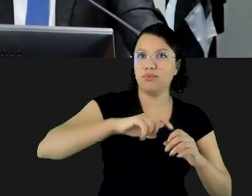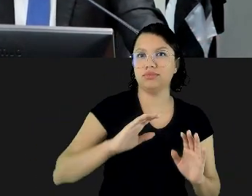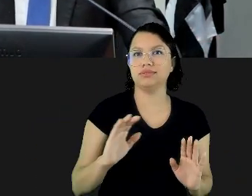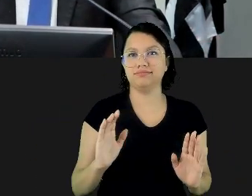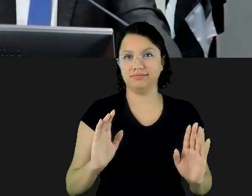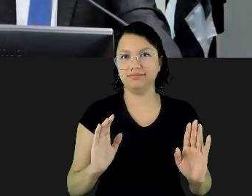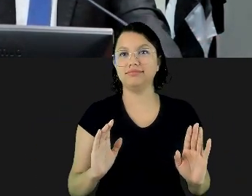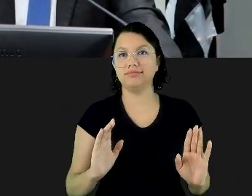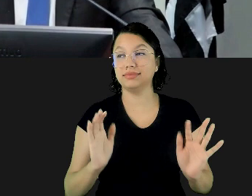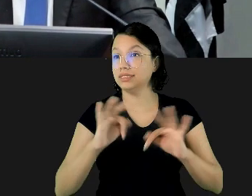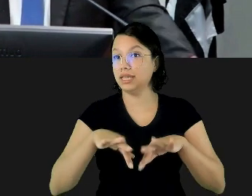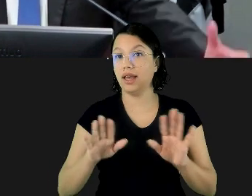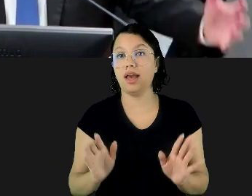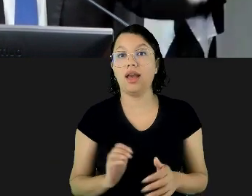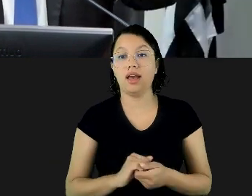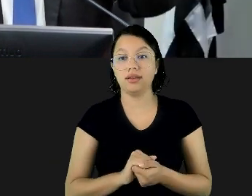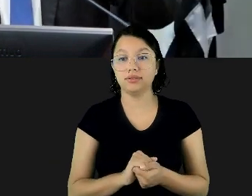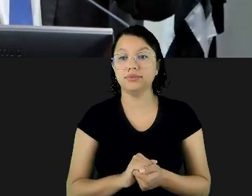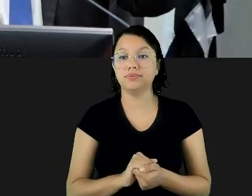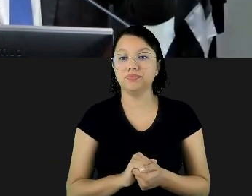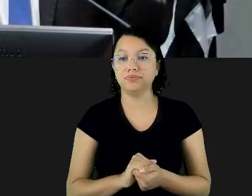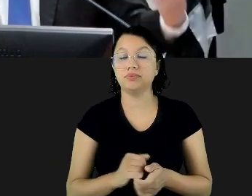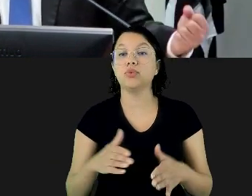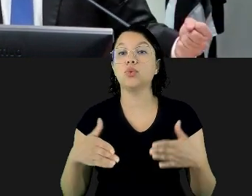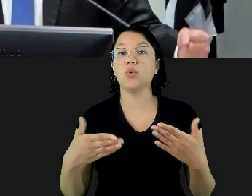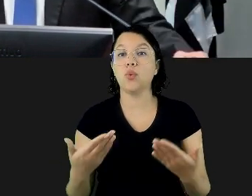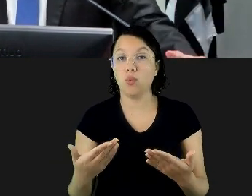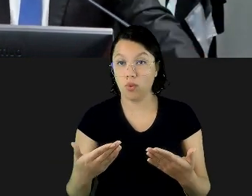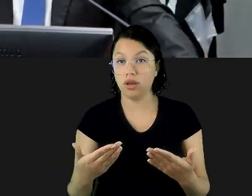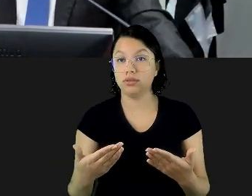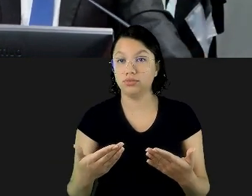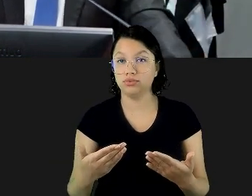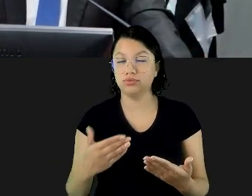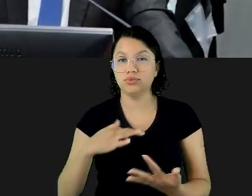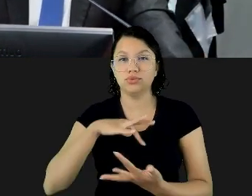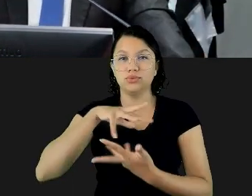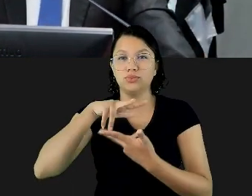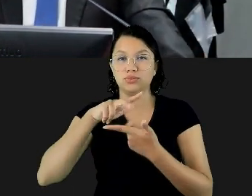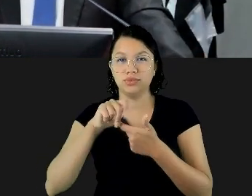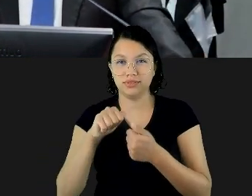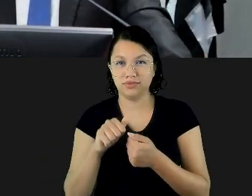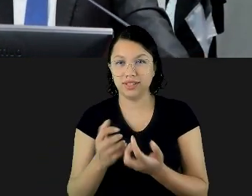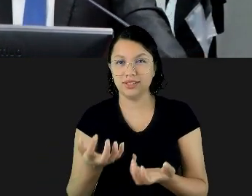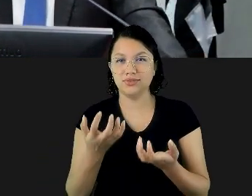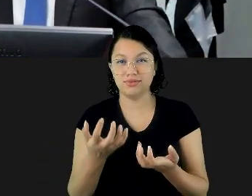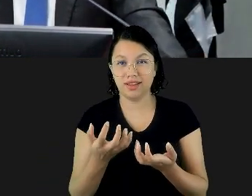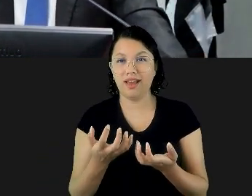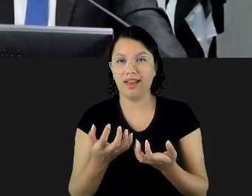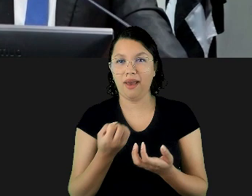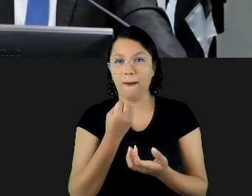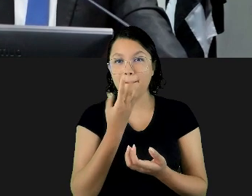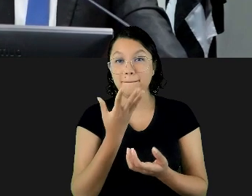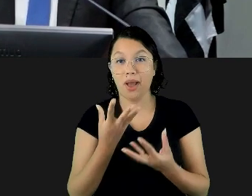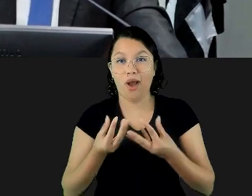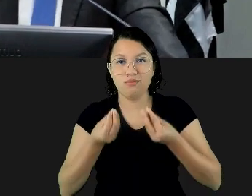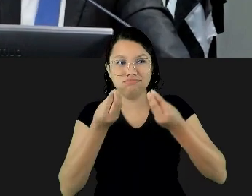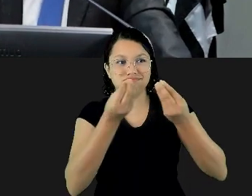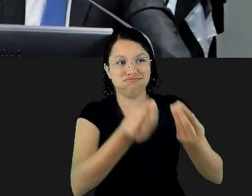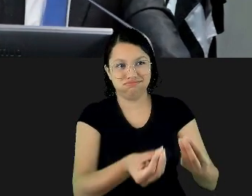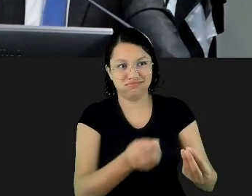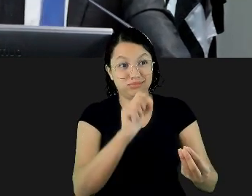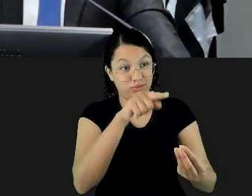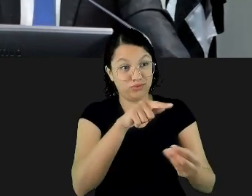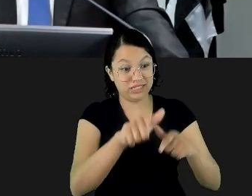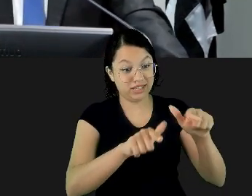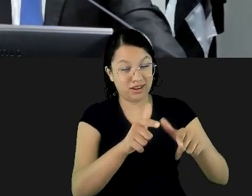Acabou que, quando o destino conspira a seu favor, da pauta que você está lutando, as coisas